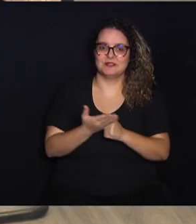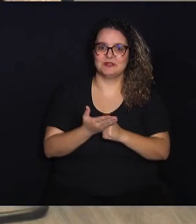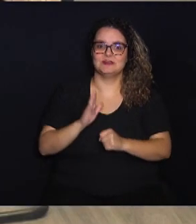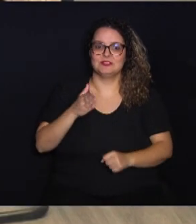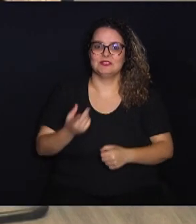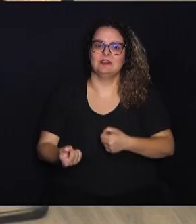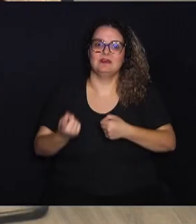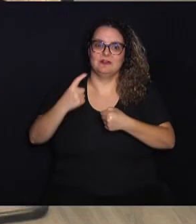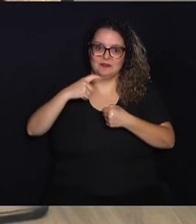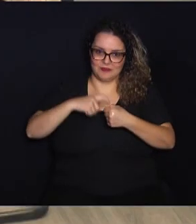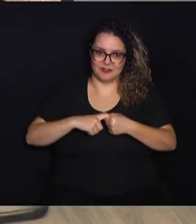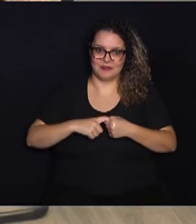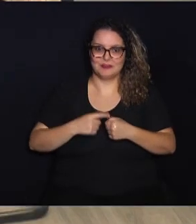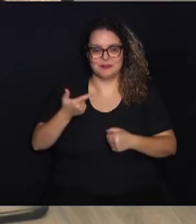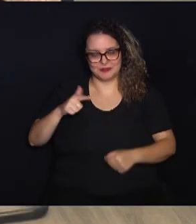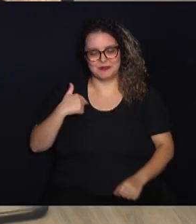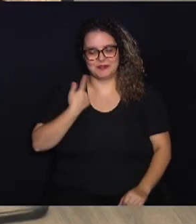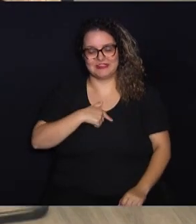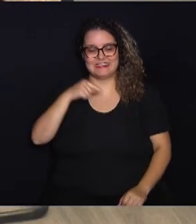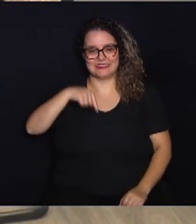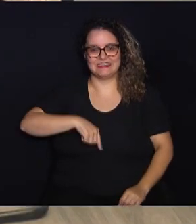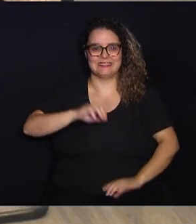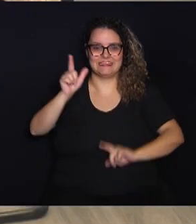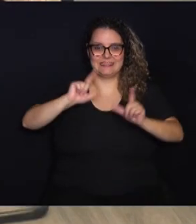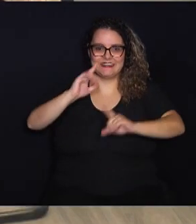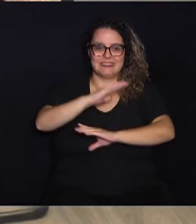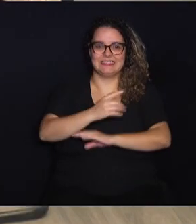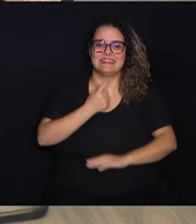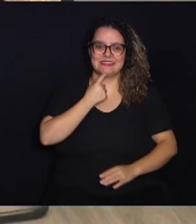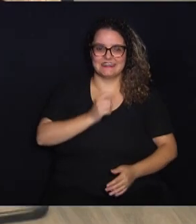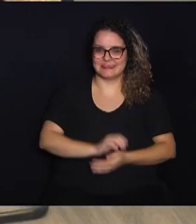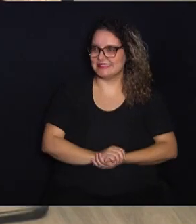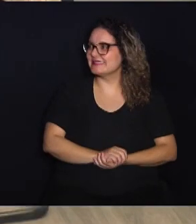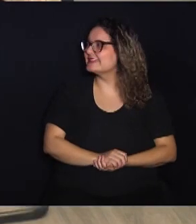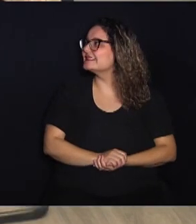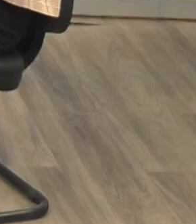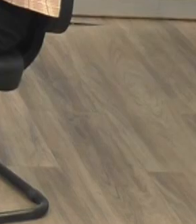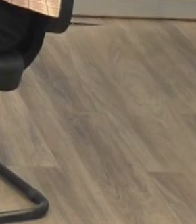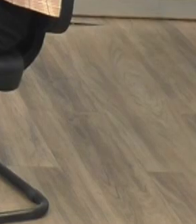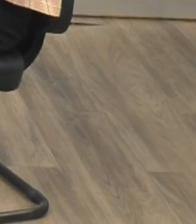pouquinho nós voltamos. Fique com a gente aqui na TV Câmara Campinas.